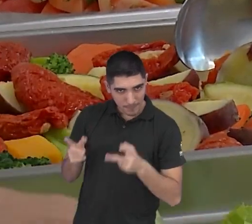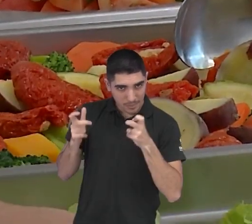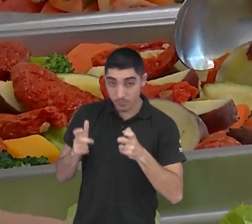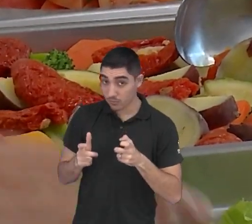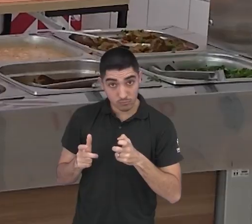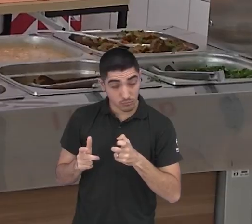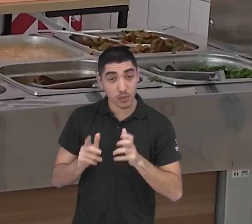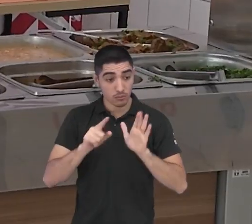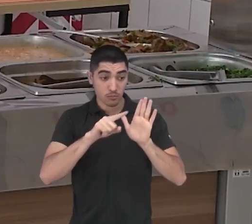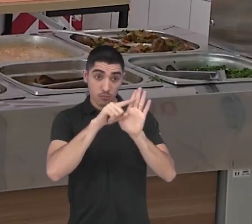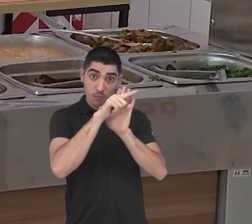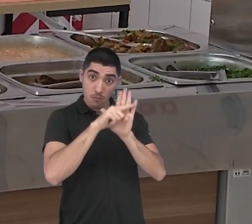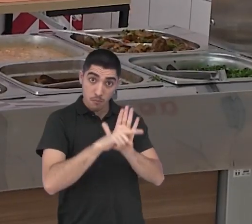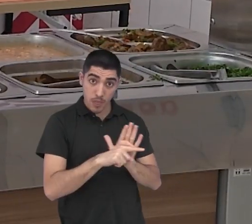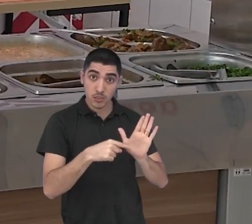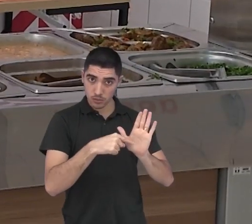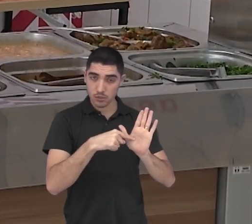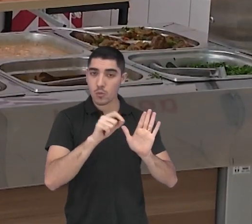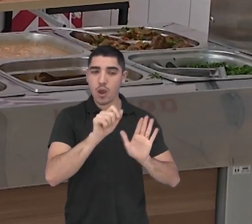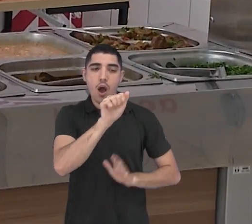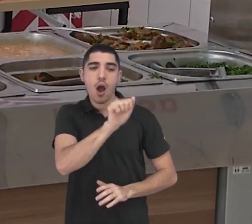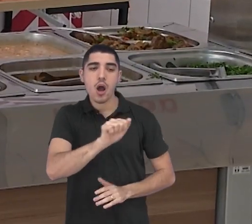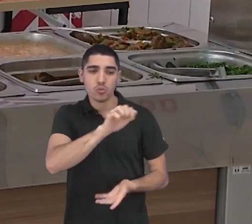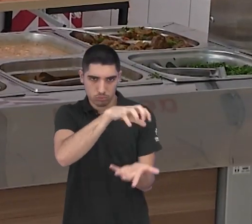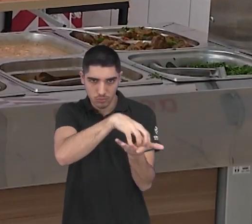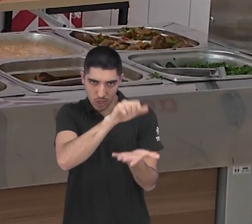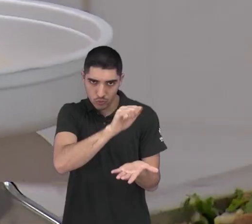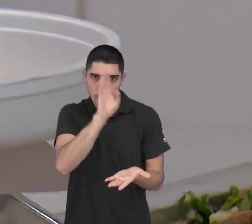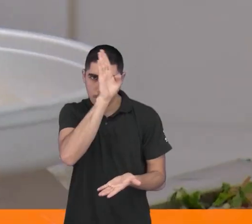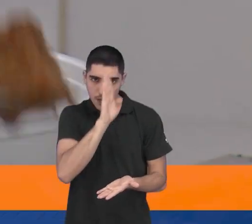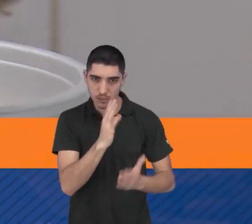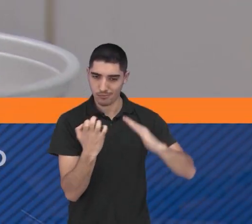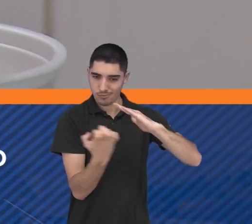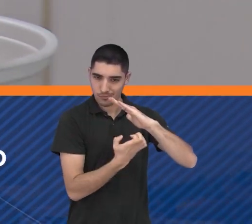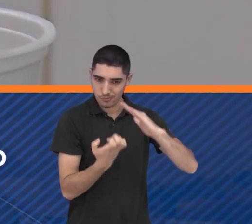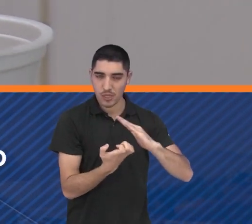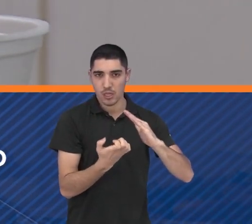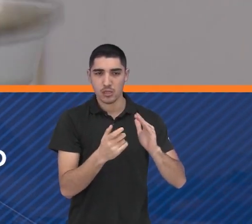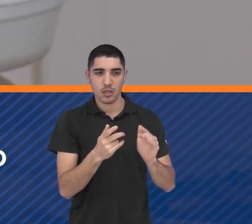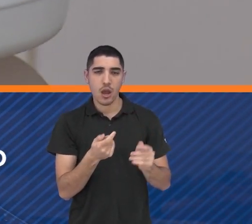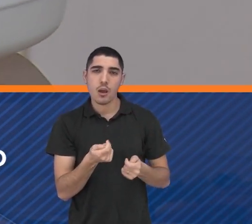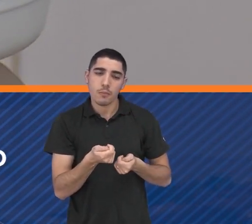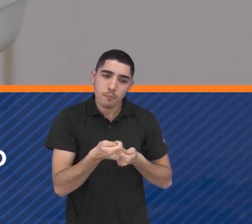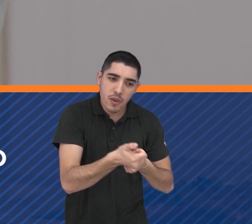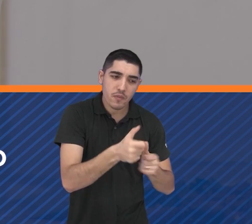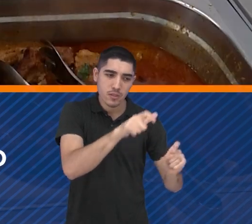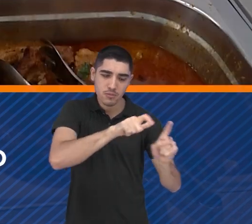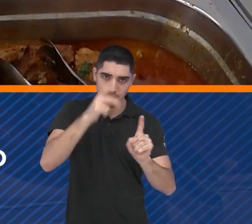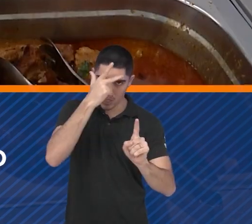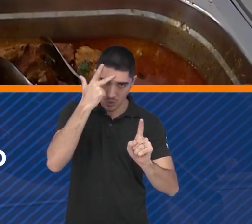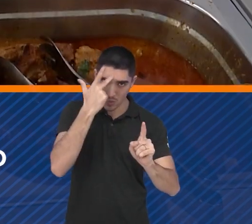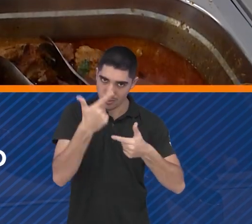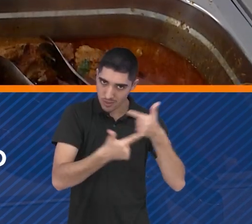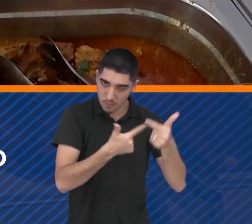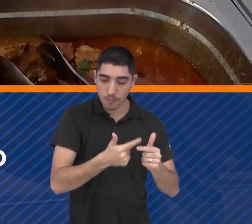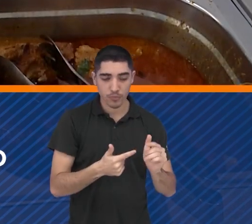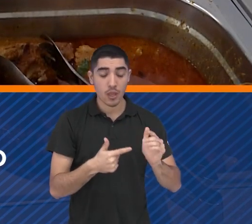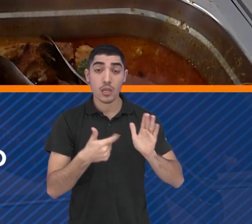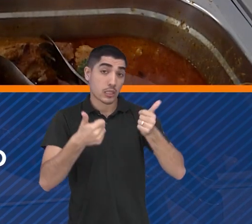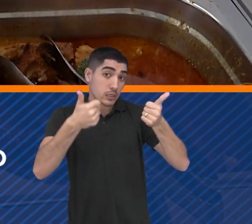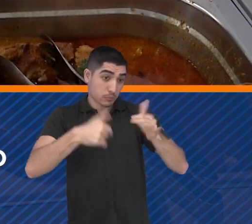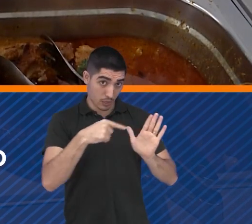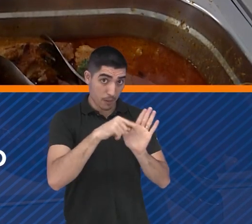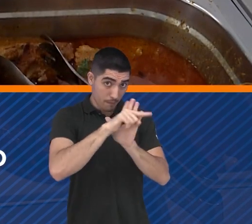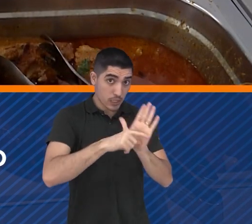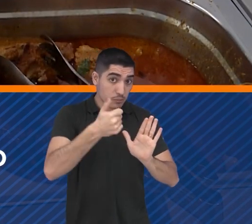pelo Ayrton. Uma pesquisa da Associação Brasileira das Empresas de Benefícios ao Trabalhador mostra que o almoço em